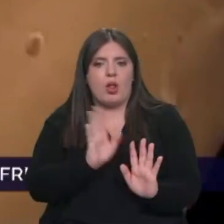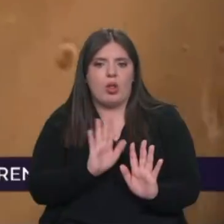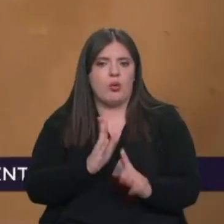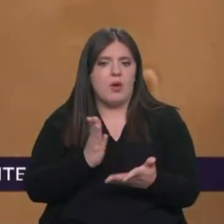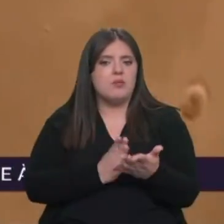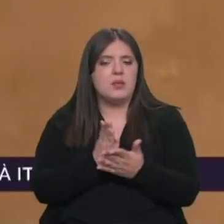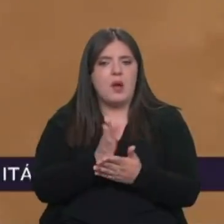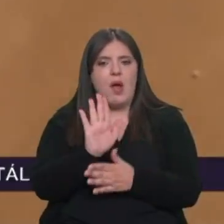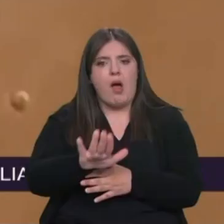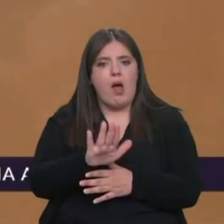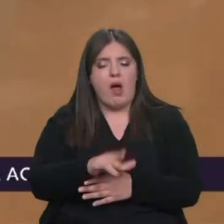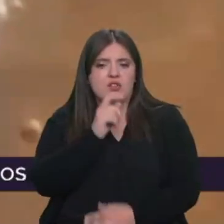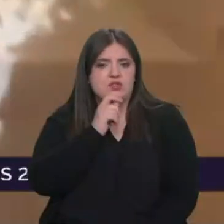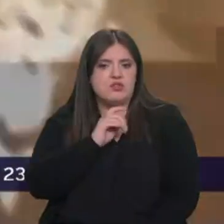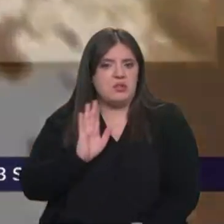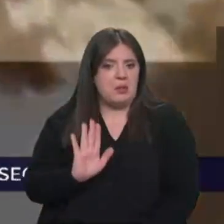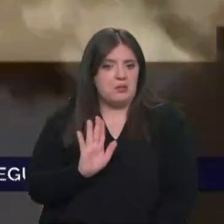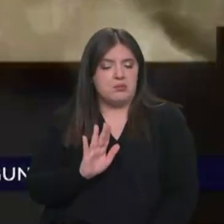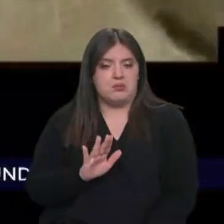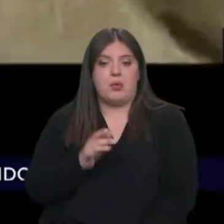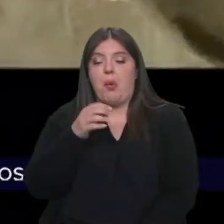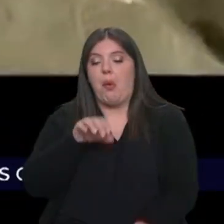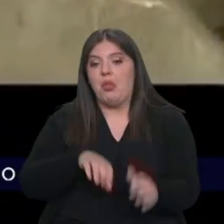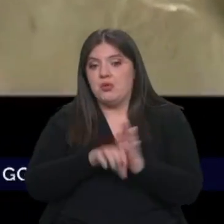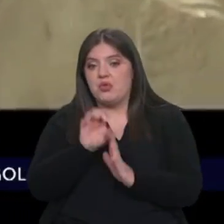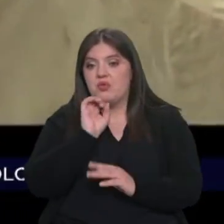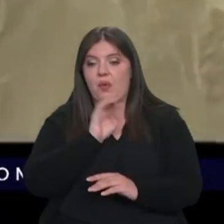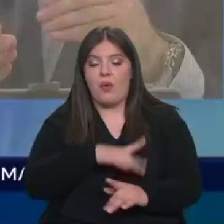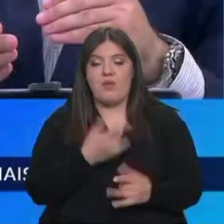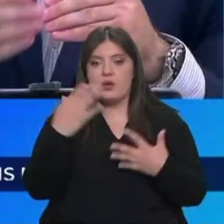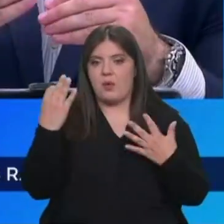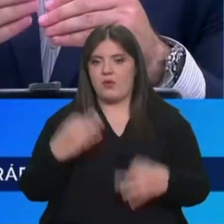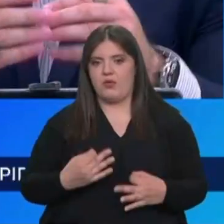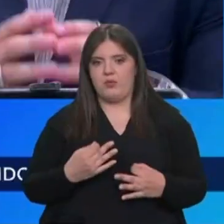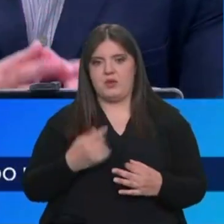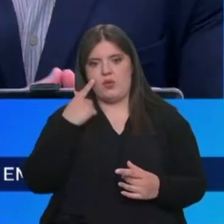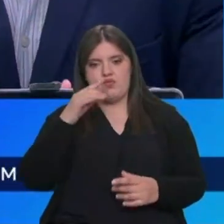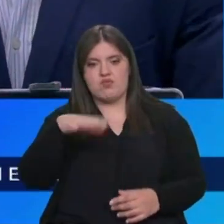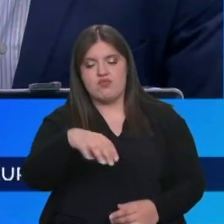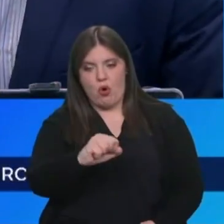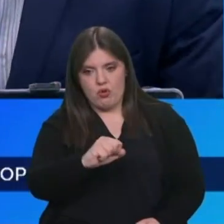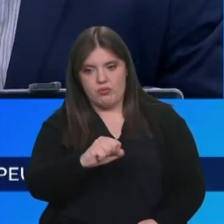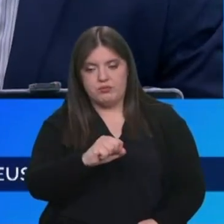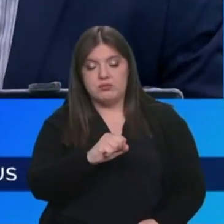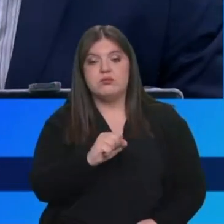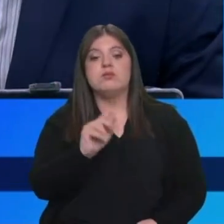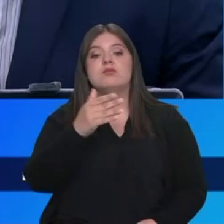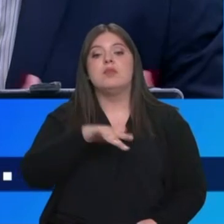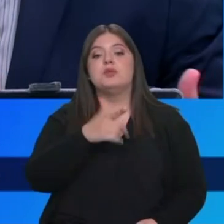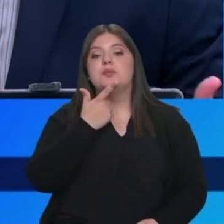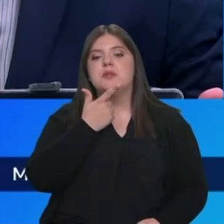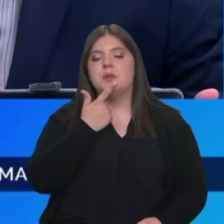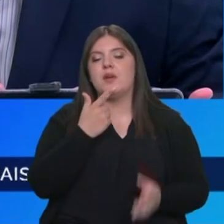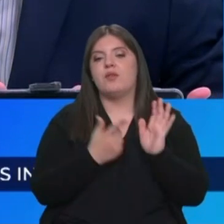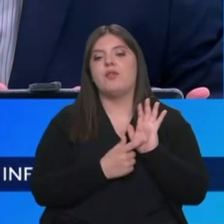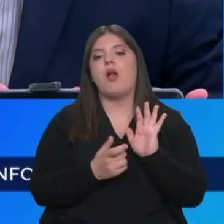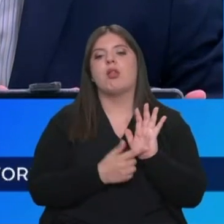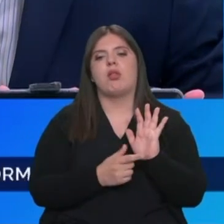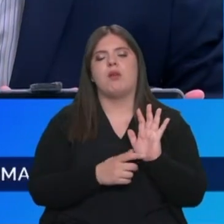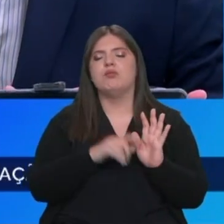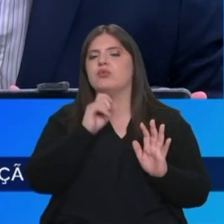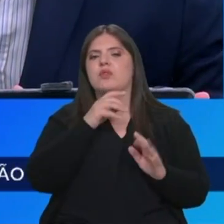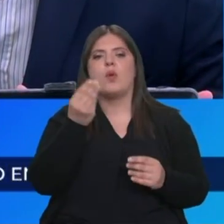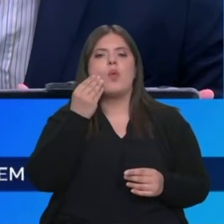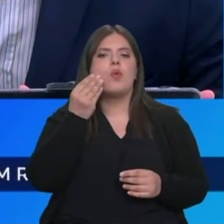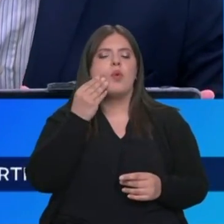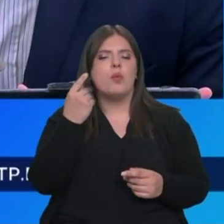permanência até deste gelo. E, portanto, esta sim é uma confirmação detectada, confirmada. Agora resta perceber como é que é possível